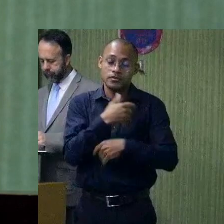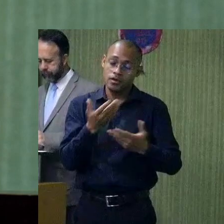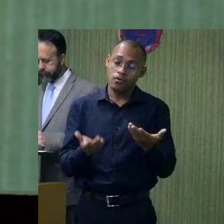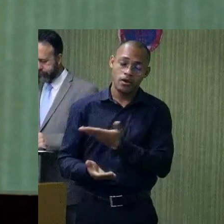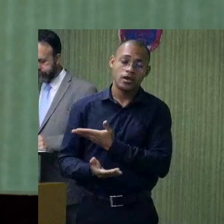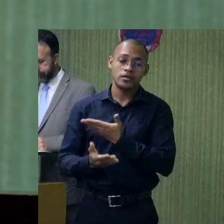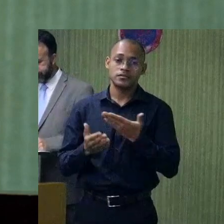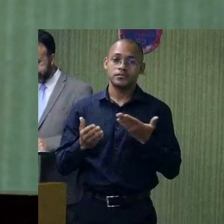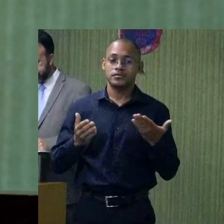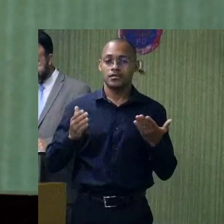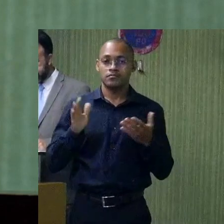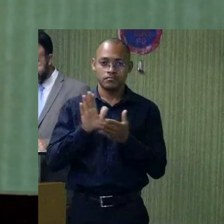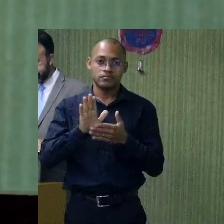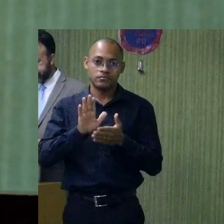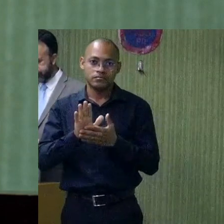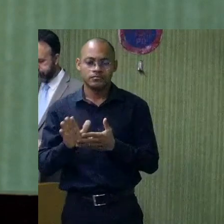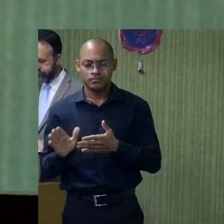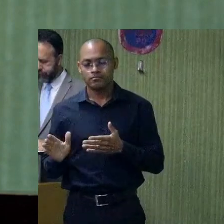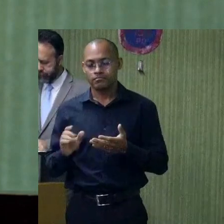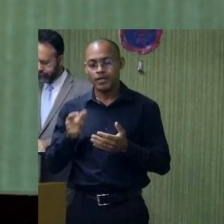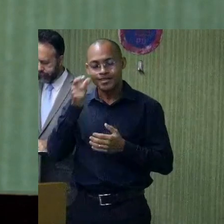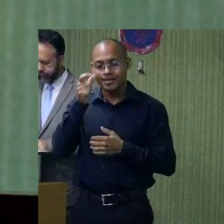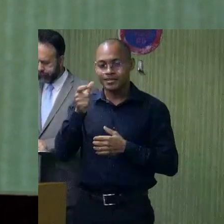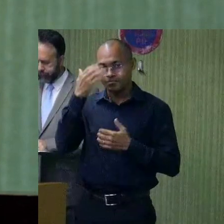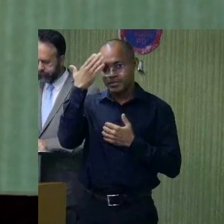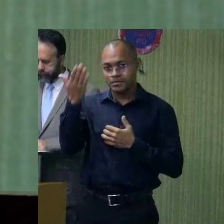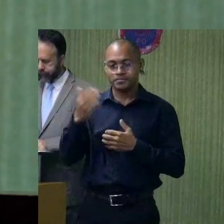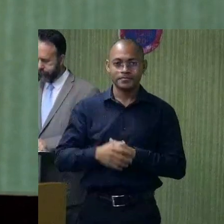proposta sim nos interessa